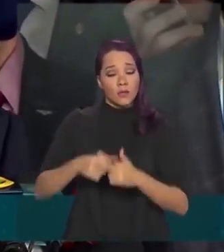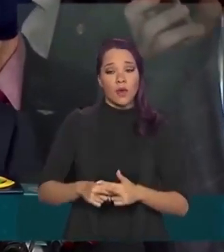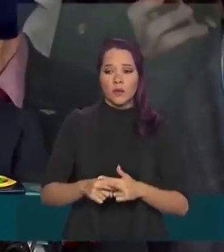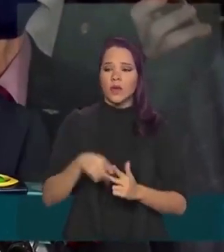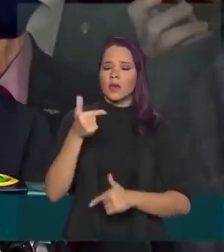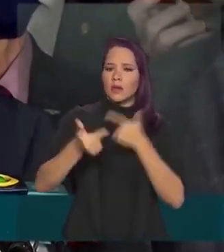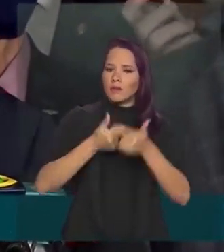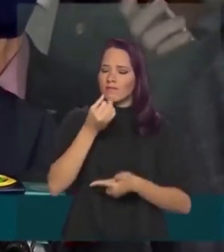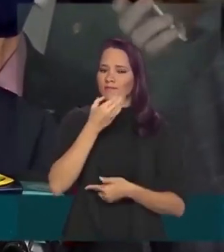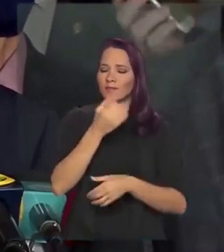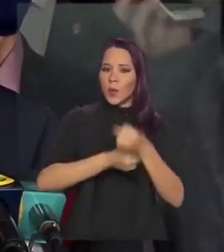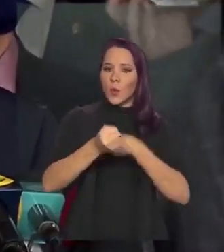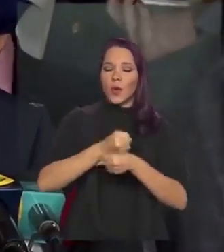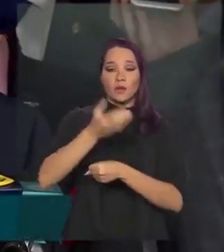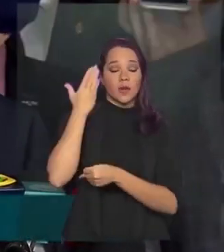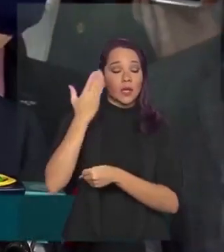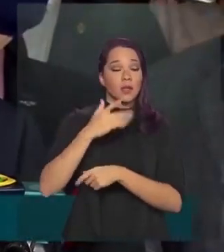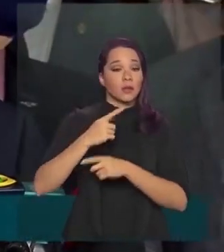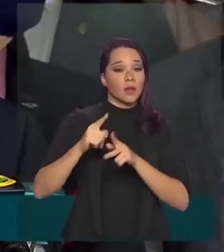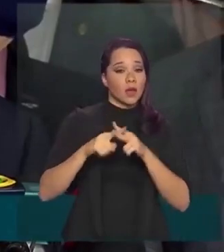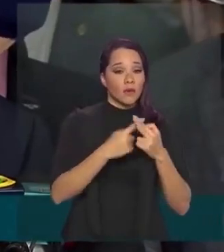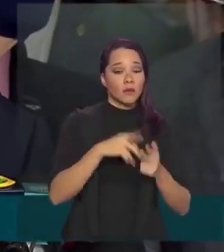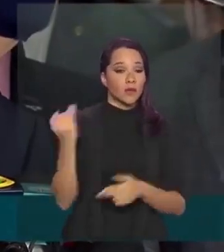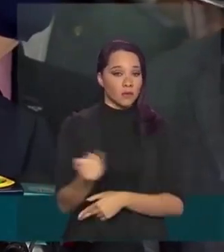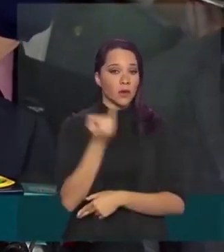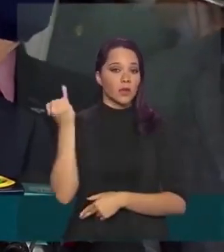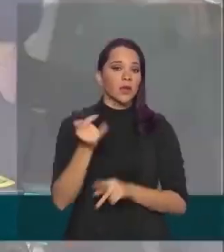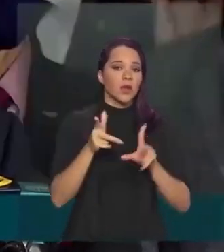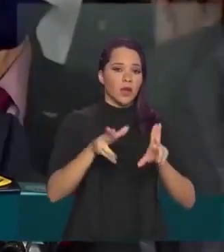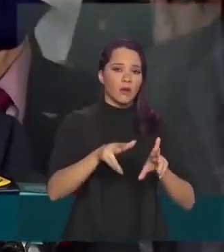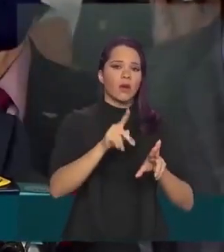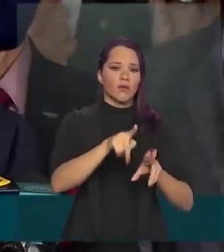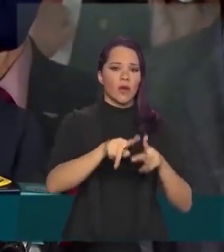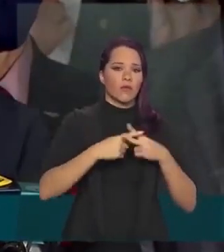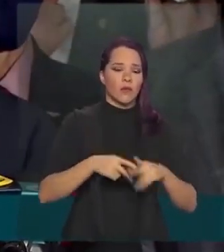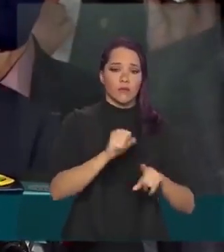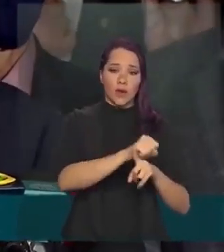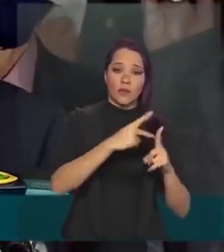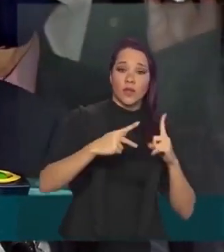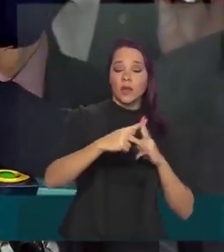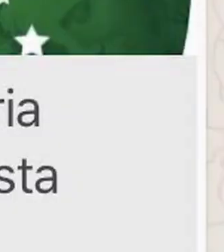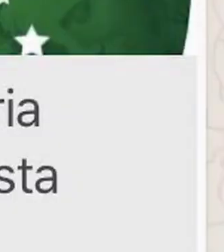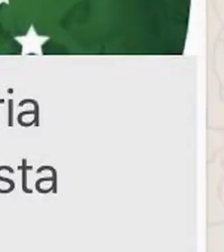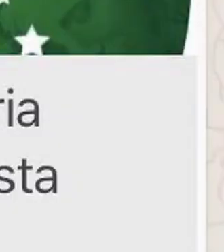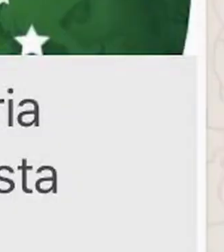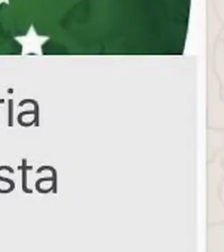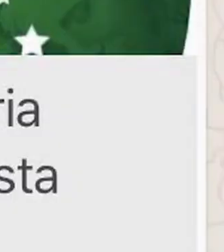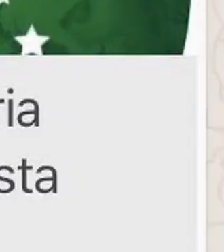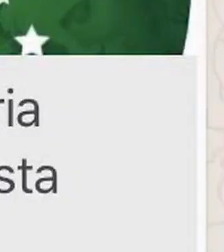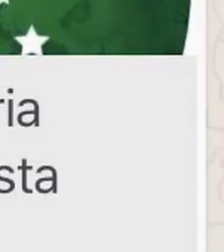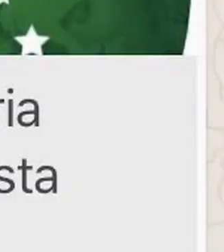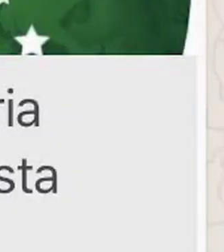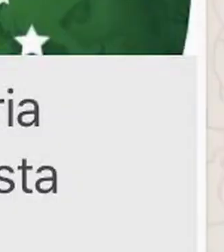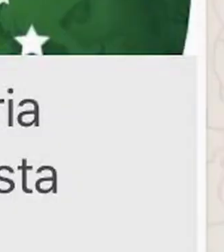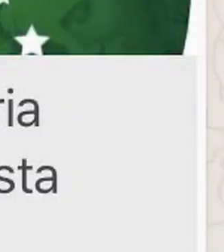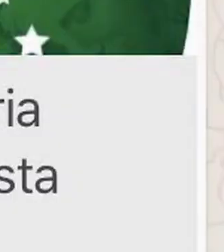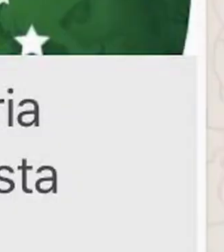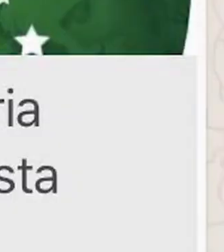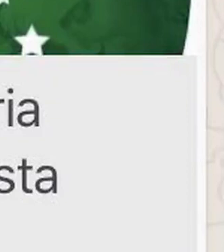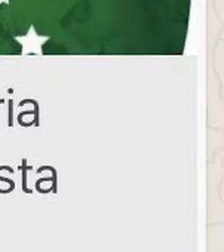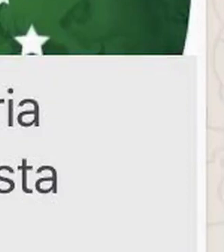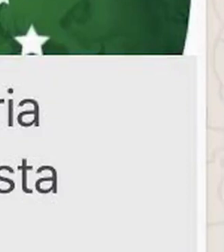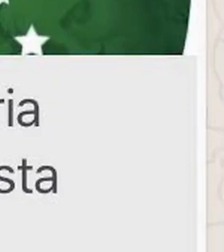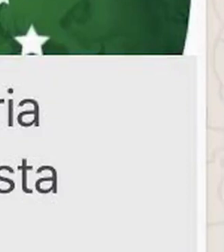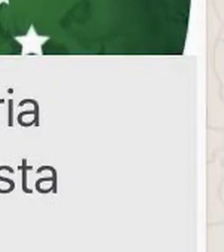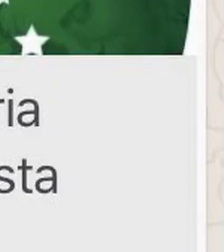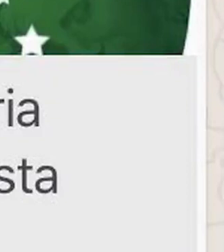reforma tributária, a que envolve a tributação sobre o consumo. O documento em PDF que apresenta a reforma tem o título